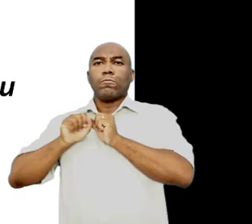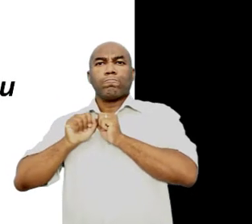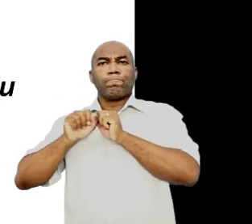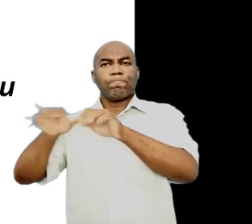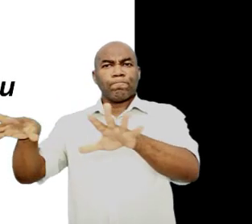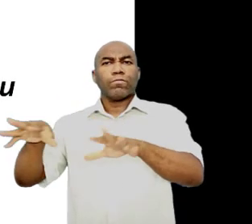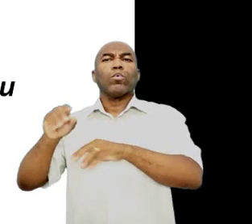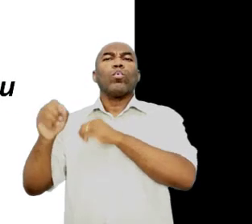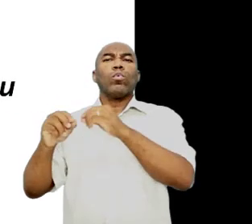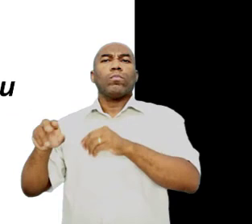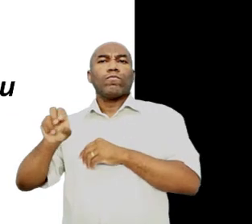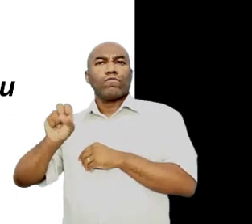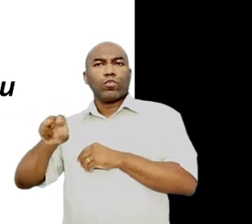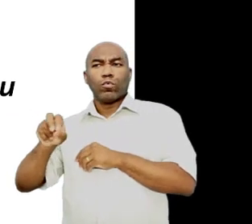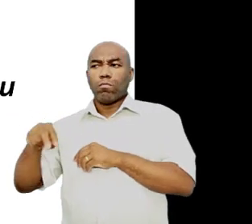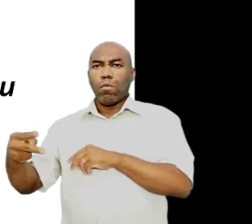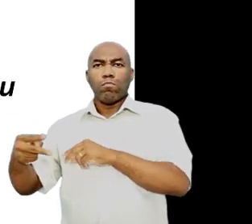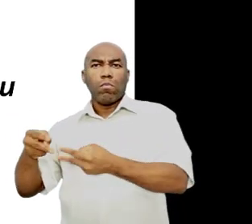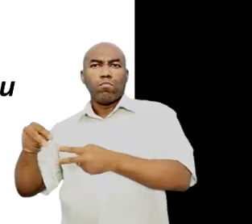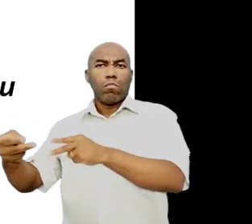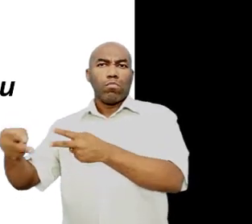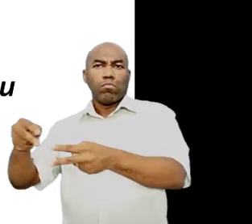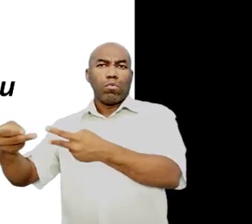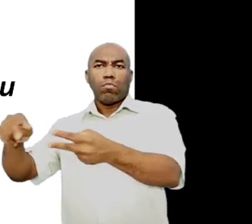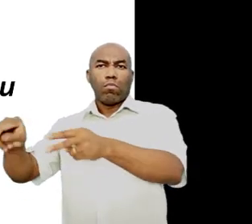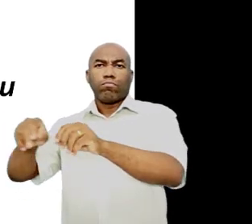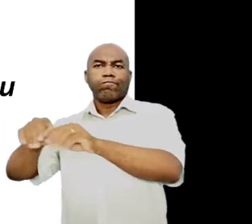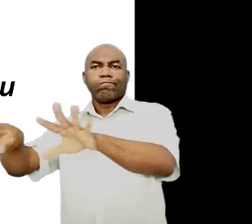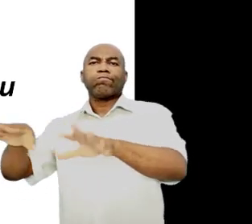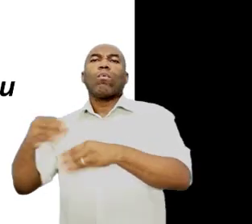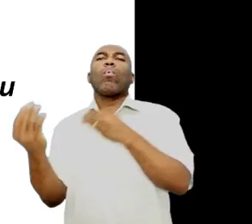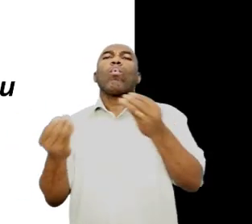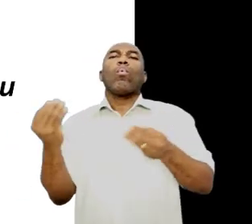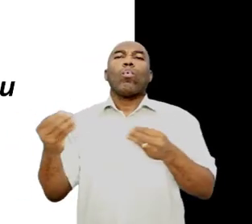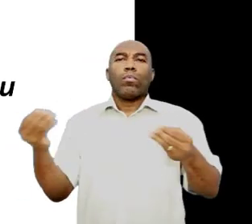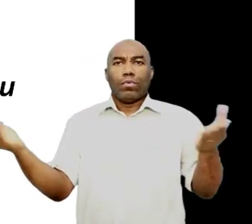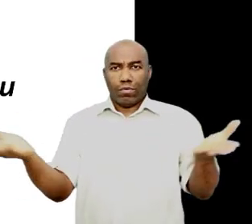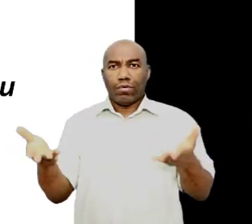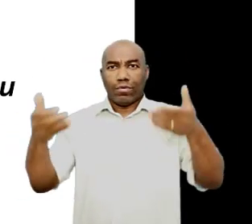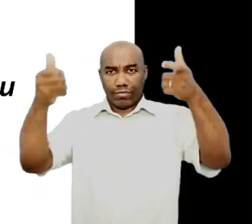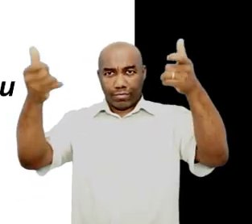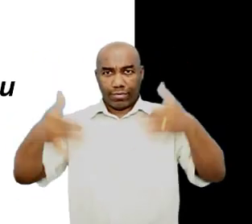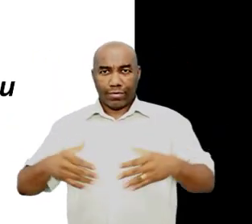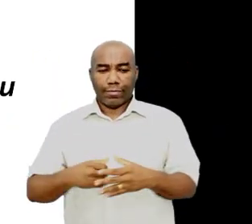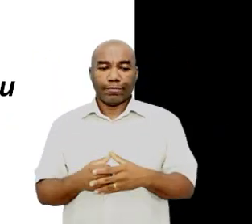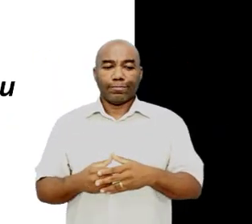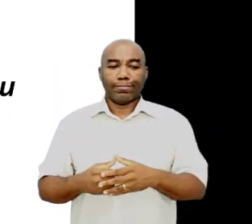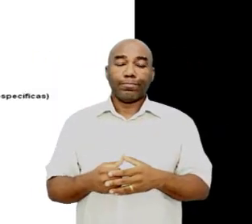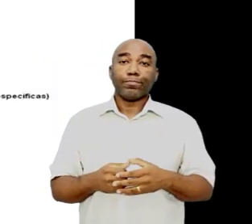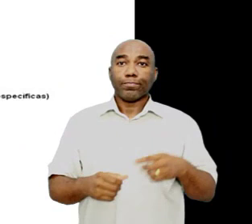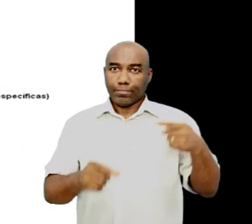nós usamos também, replicação. É uma linguagem técnica. Então, vamos lá. Primeiro passo.